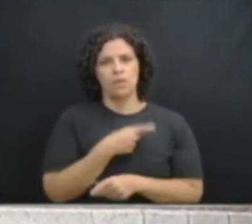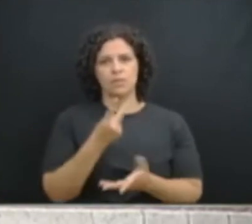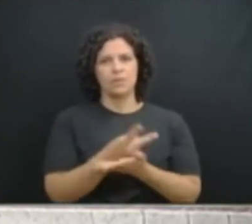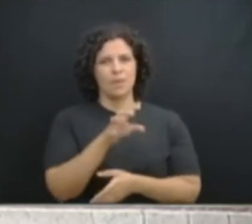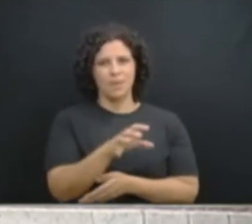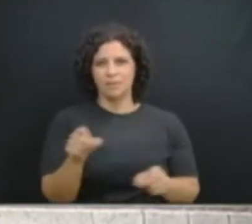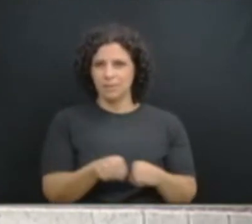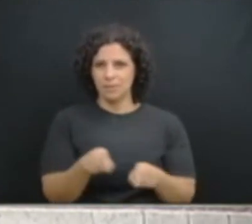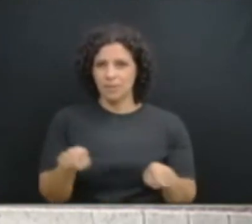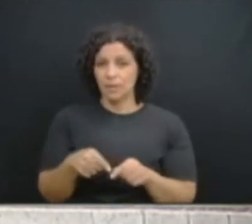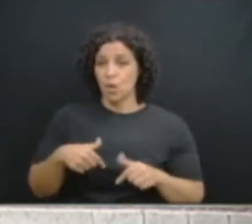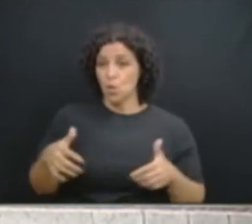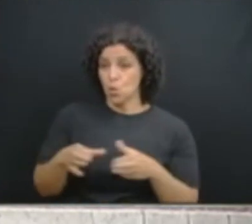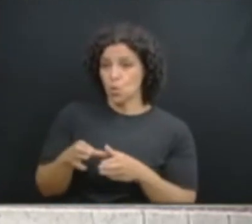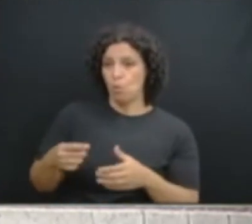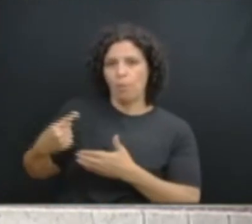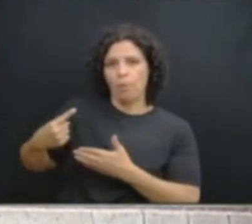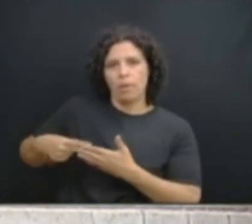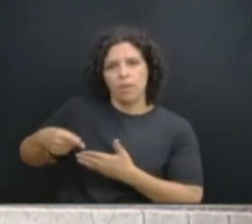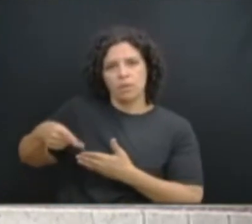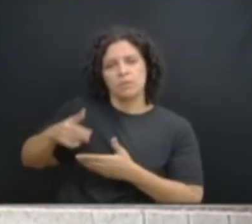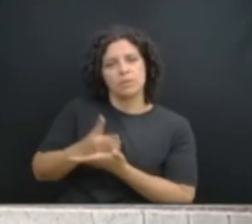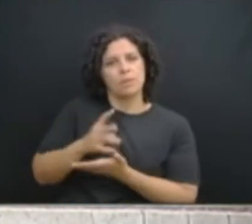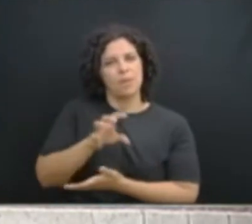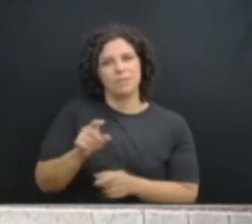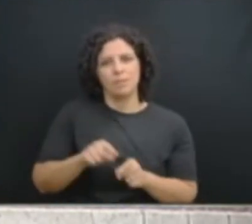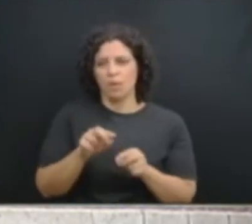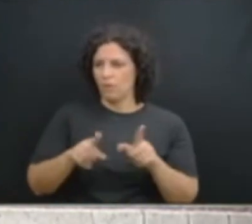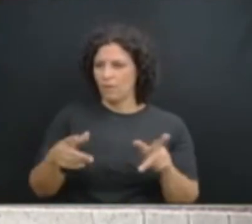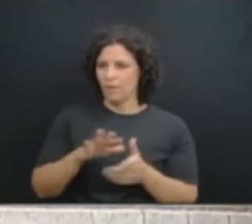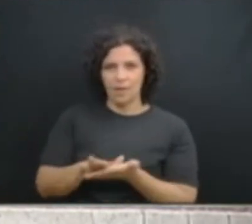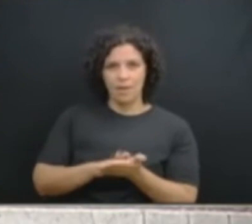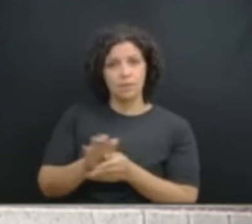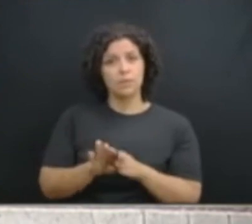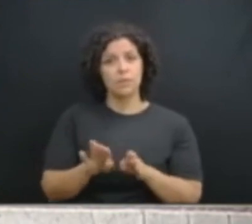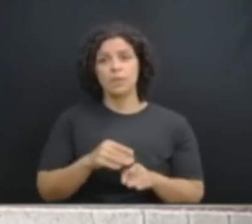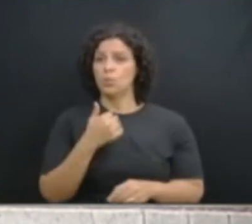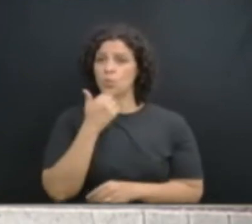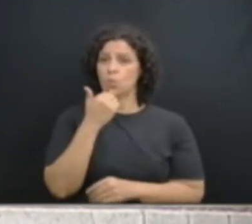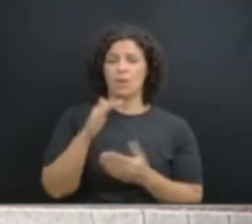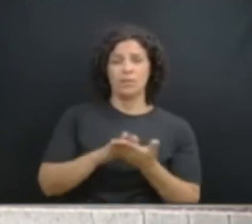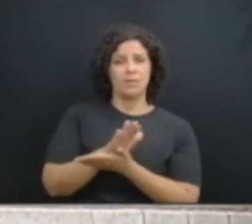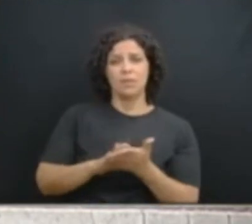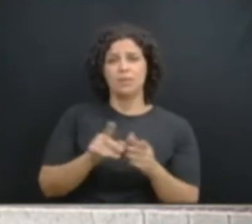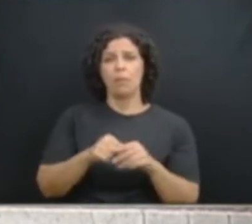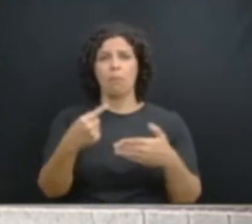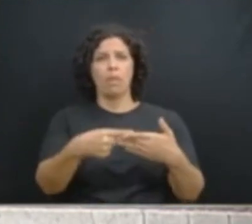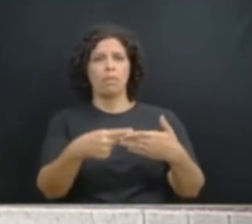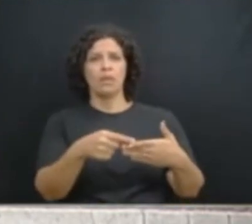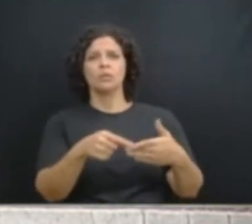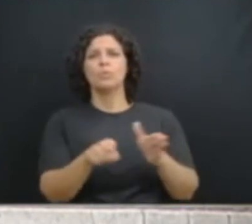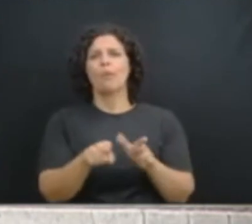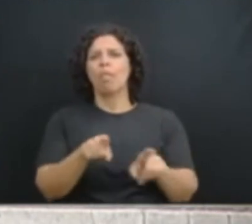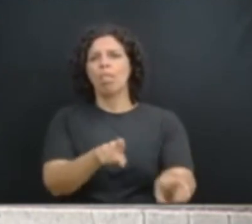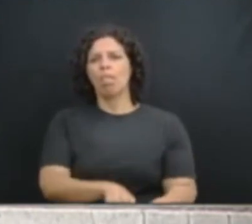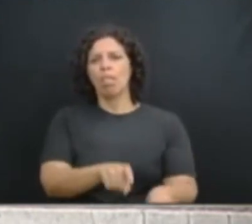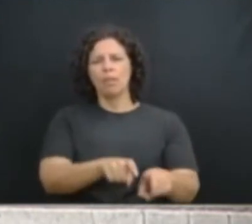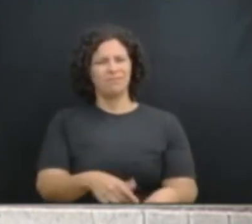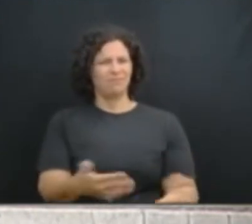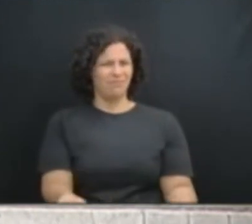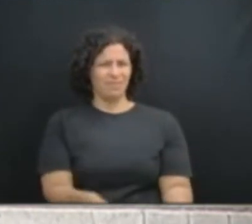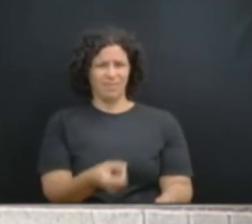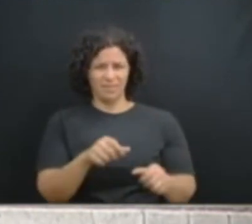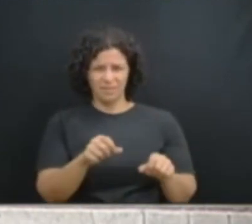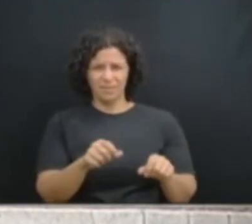essa. A frente parlamentar sempre quis isso, nunca quis nada diferença. E não existe essa história de pedágio caipira. Ninguém aqui